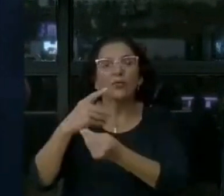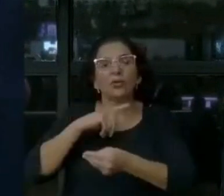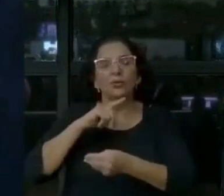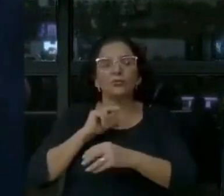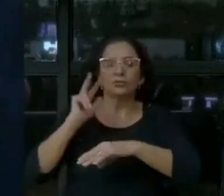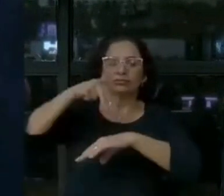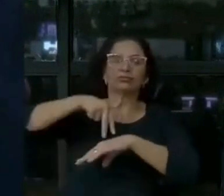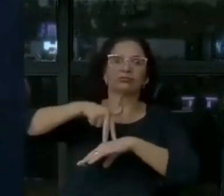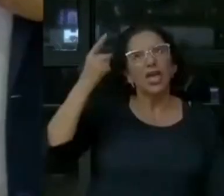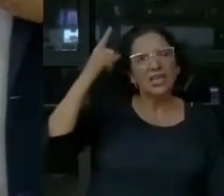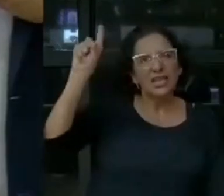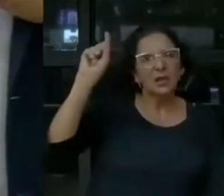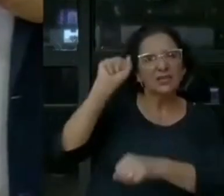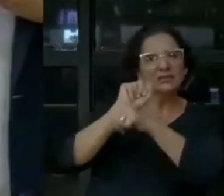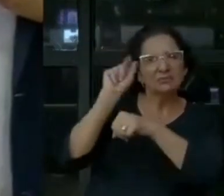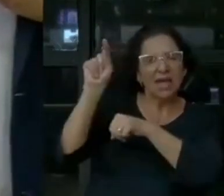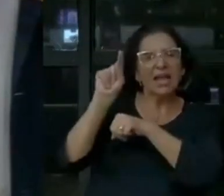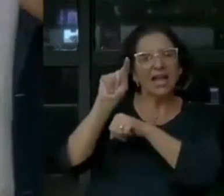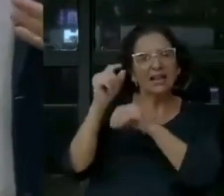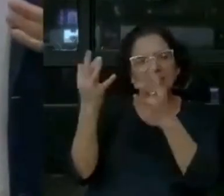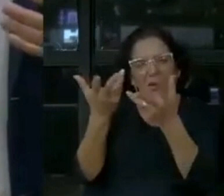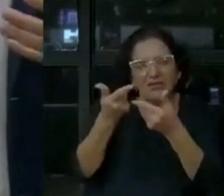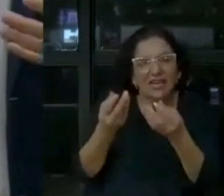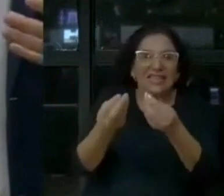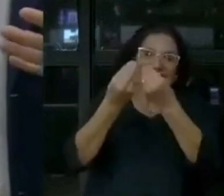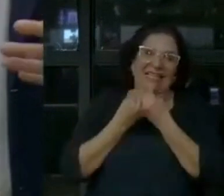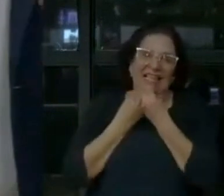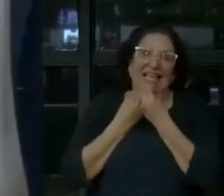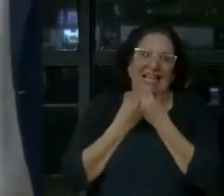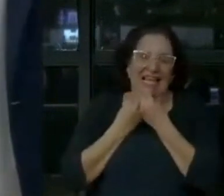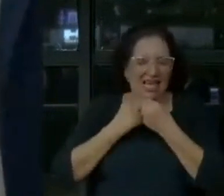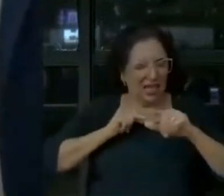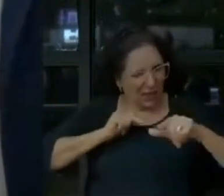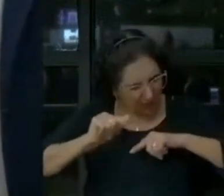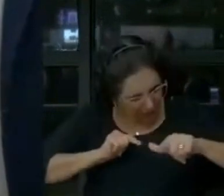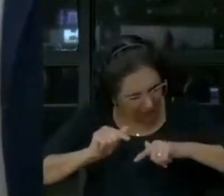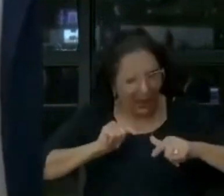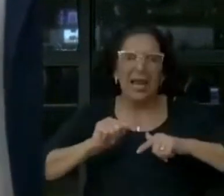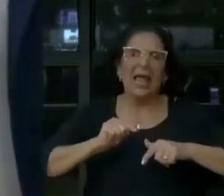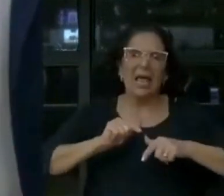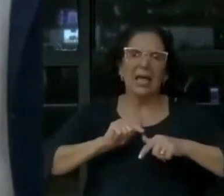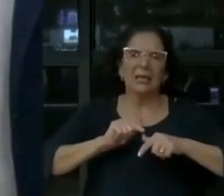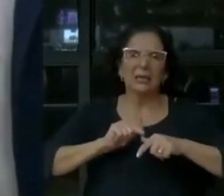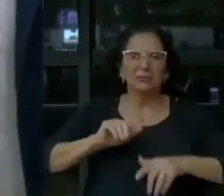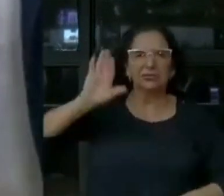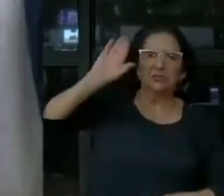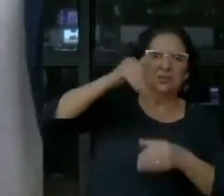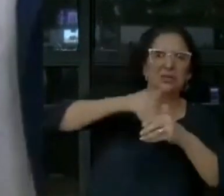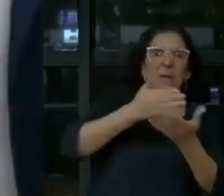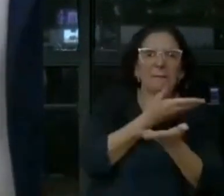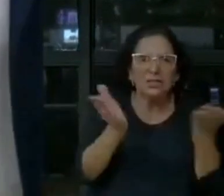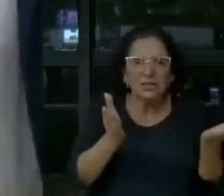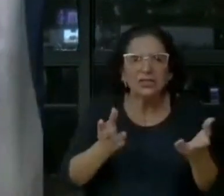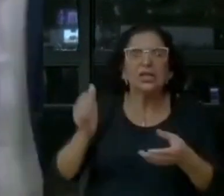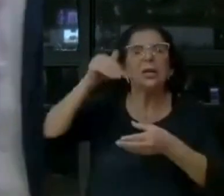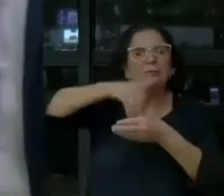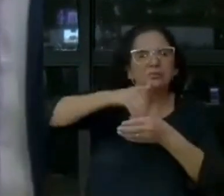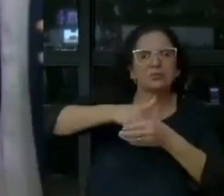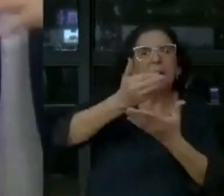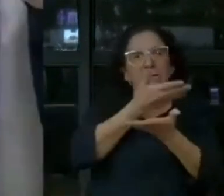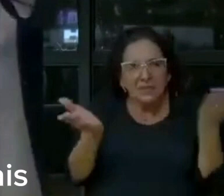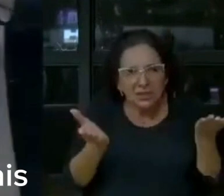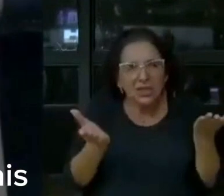representar minha cidade, porque eu trabalhei muito, disputei uma eleição, perdi, disputei outra,